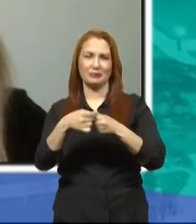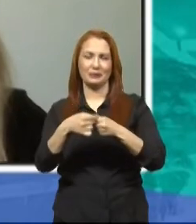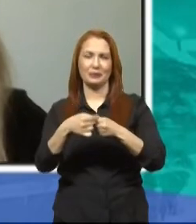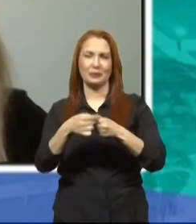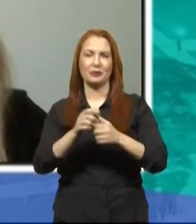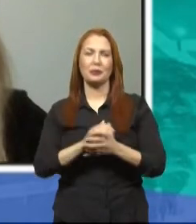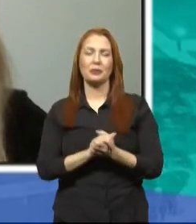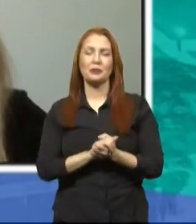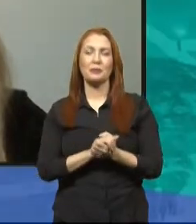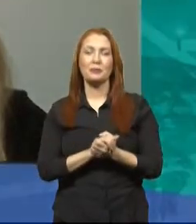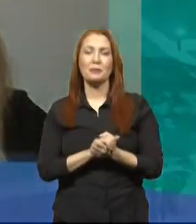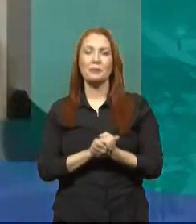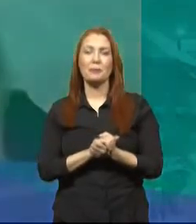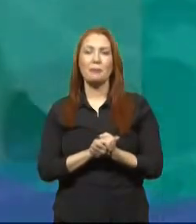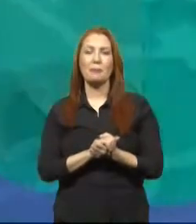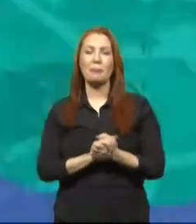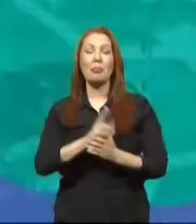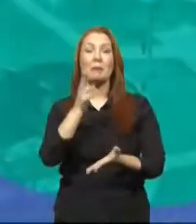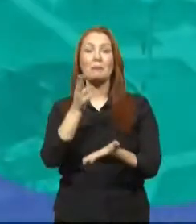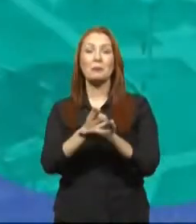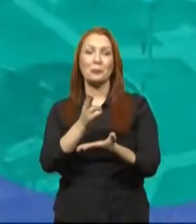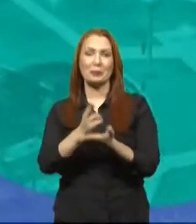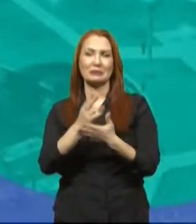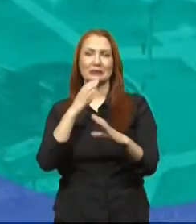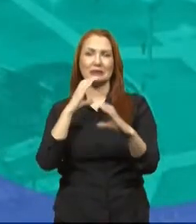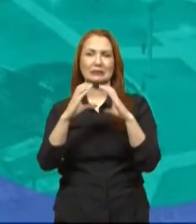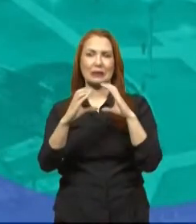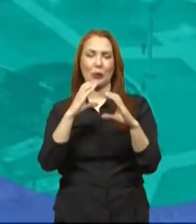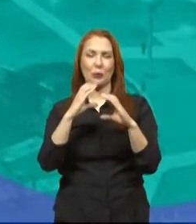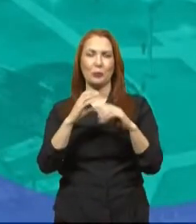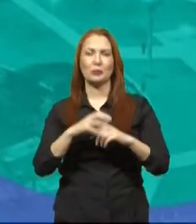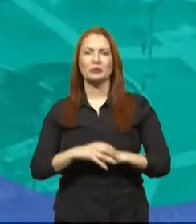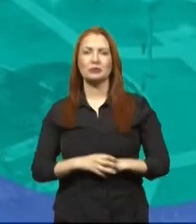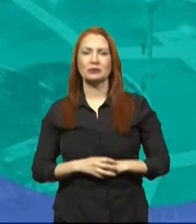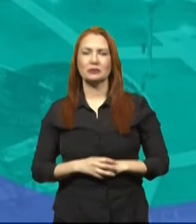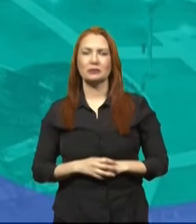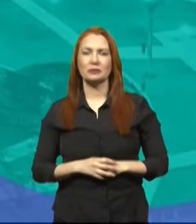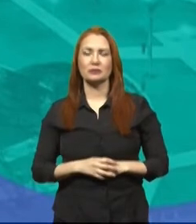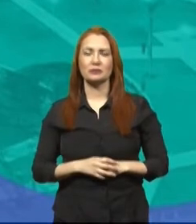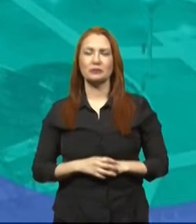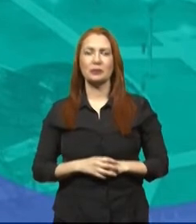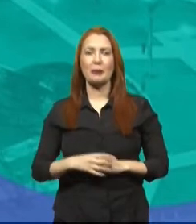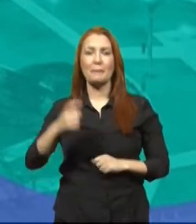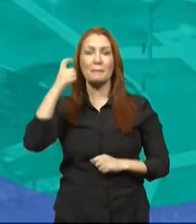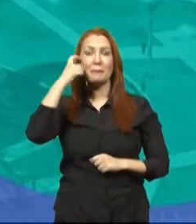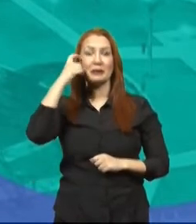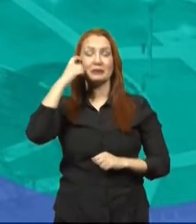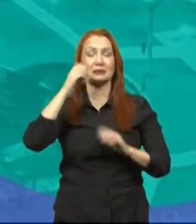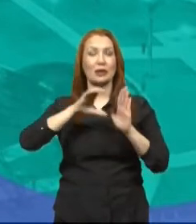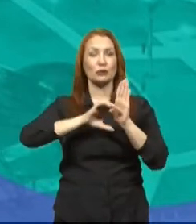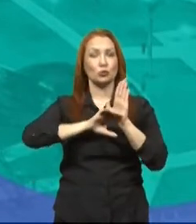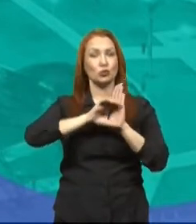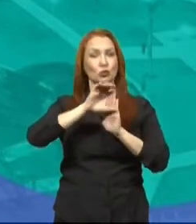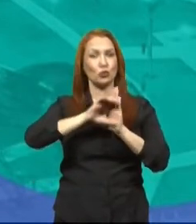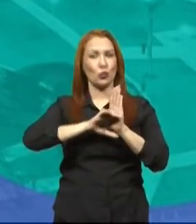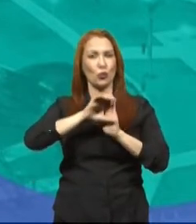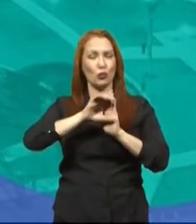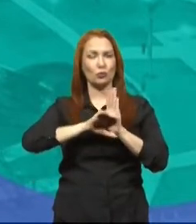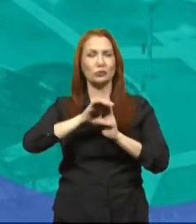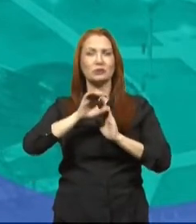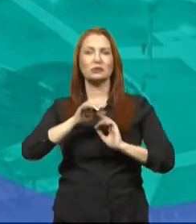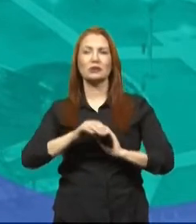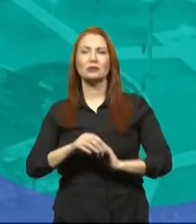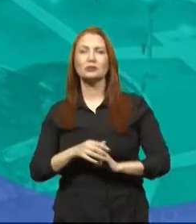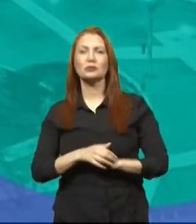manter, vamos dizer assim, essa comunicação toda, baseado nesses conceitos que acabei falando aí de